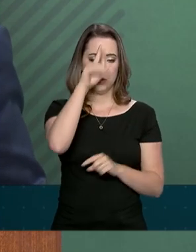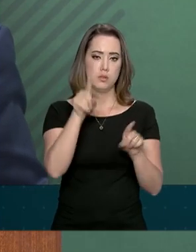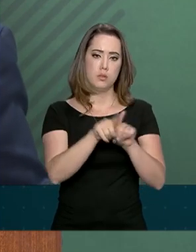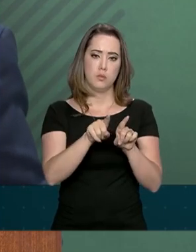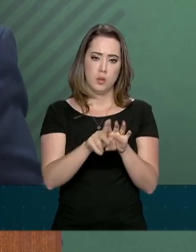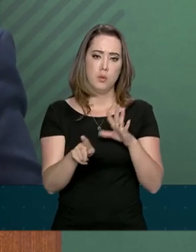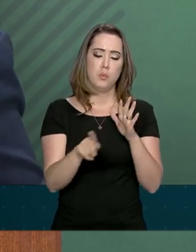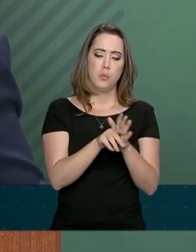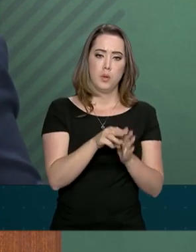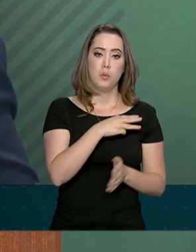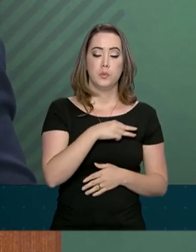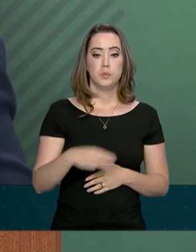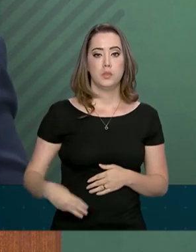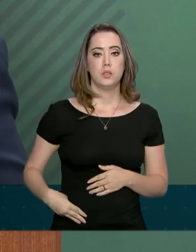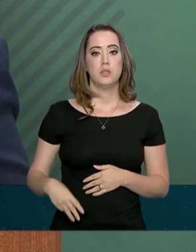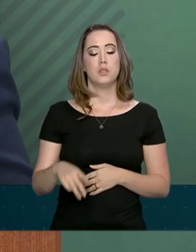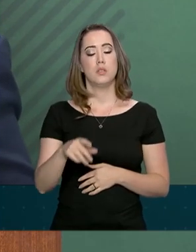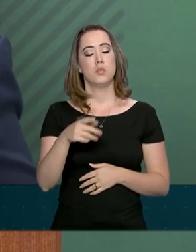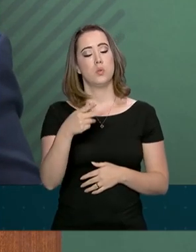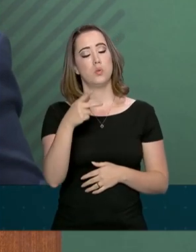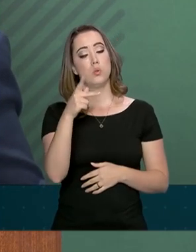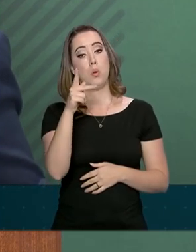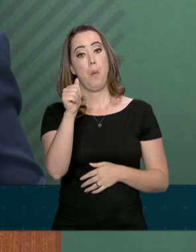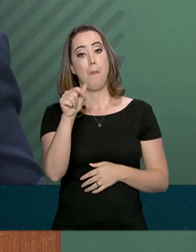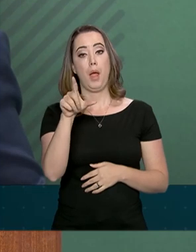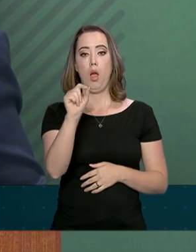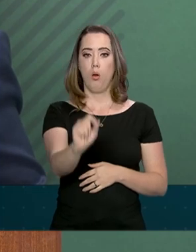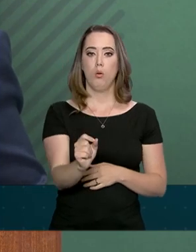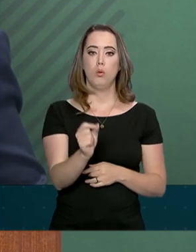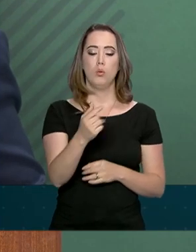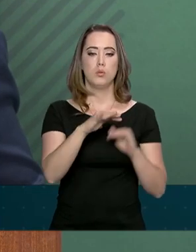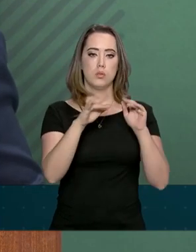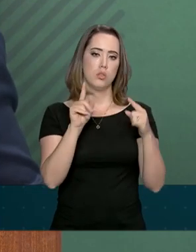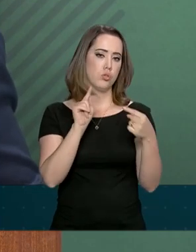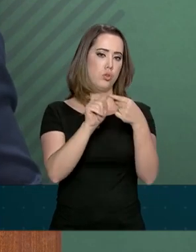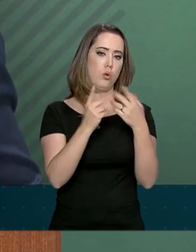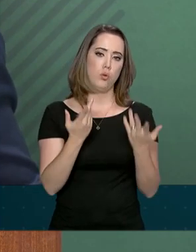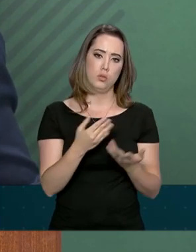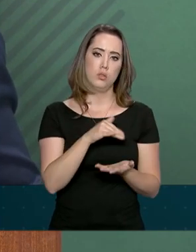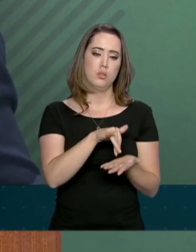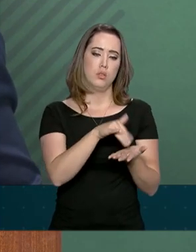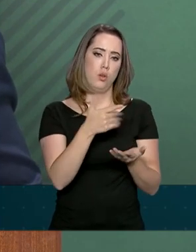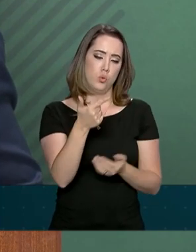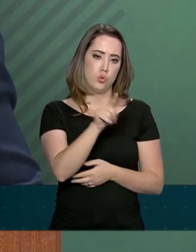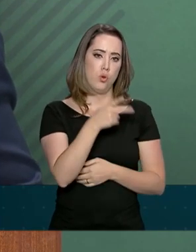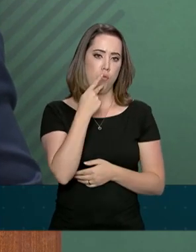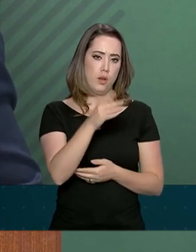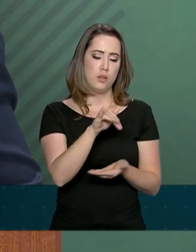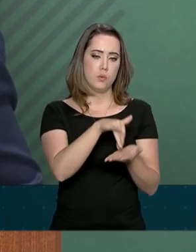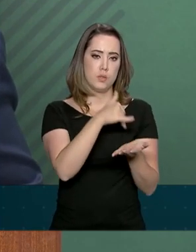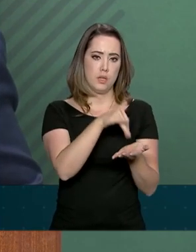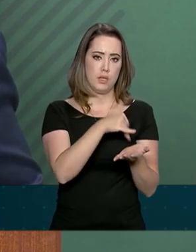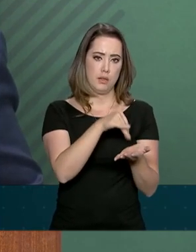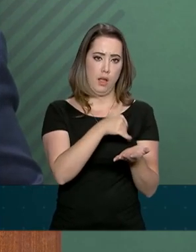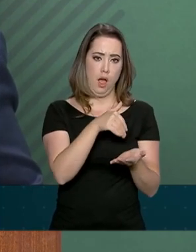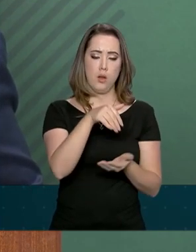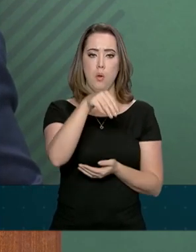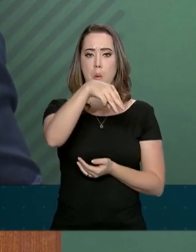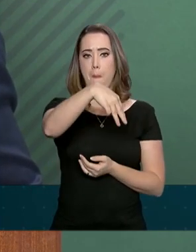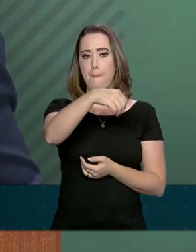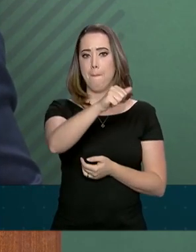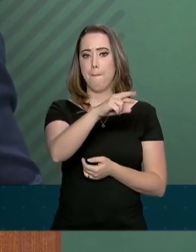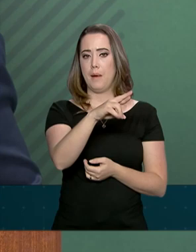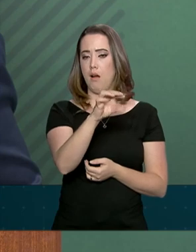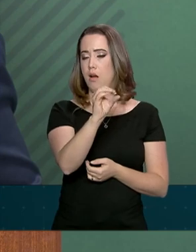ministro paulo guedes sejam seguidas então reafirmando o secretário marcos cintra é tem todo o apoio e